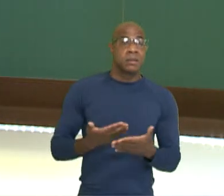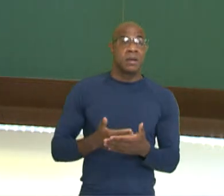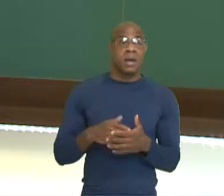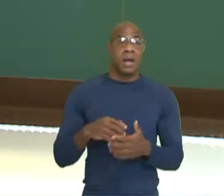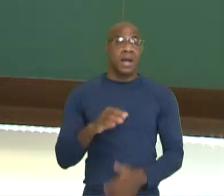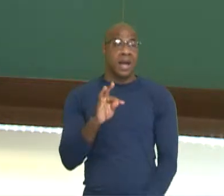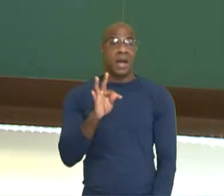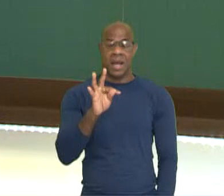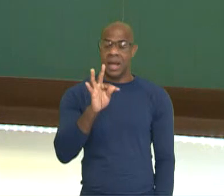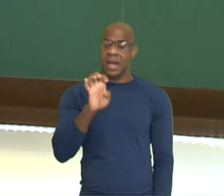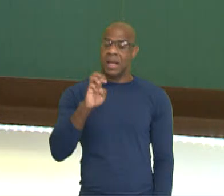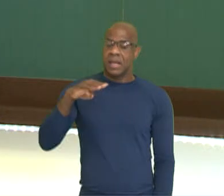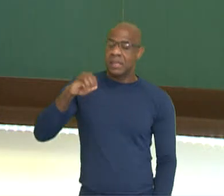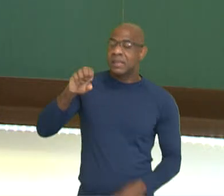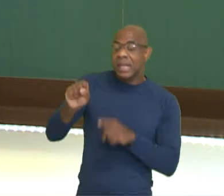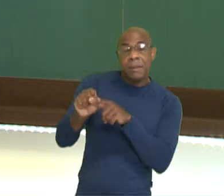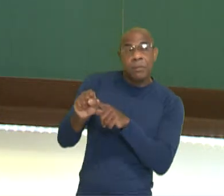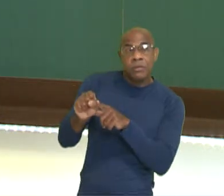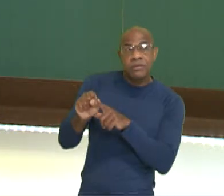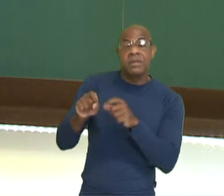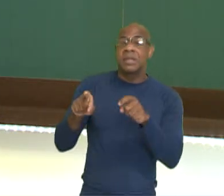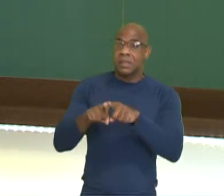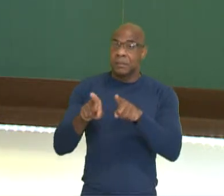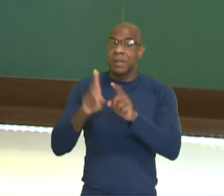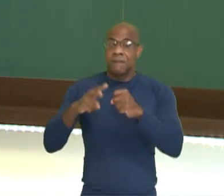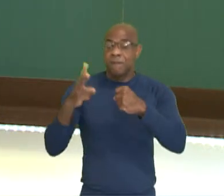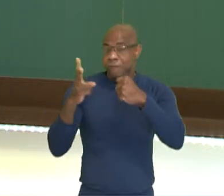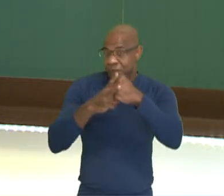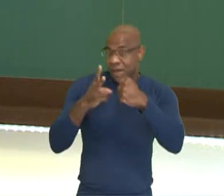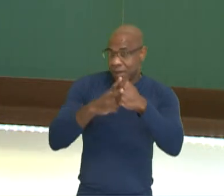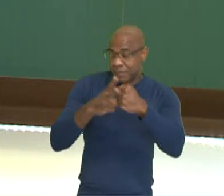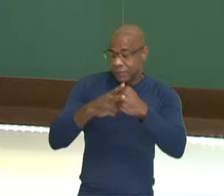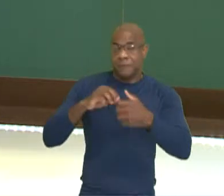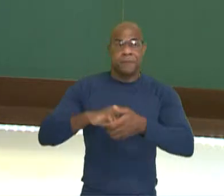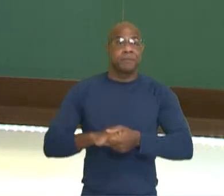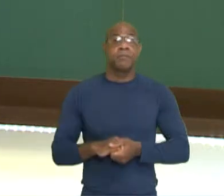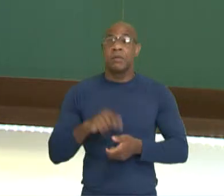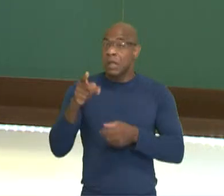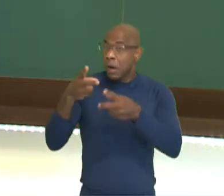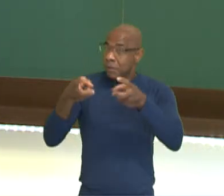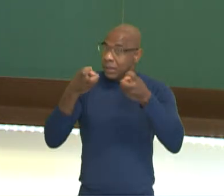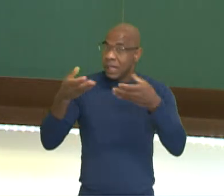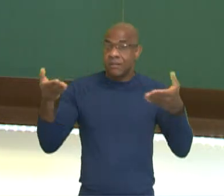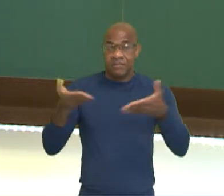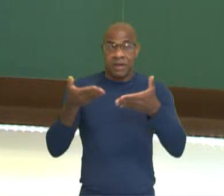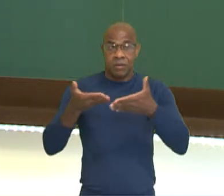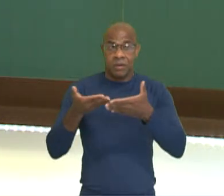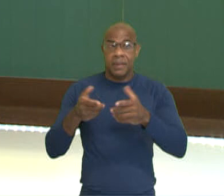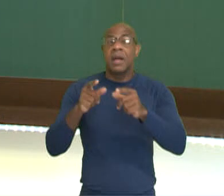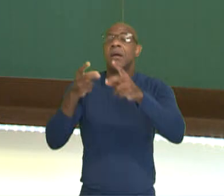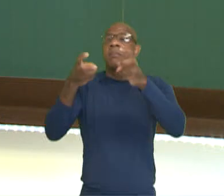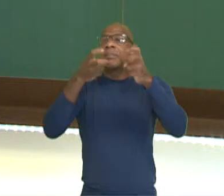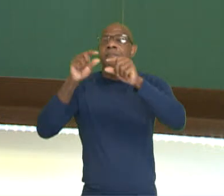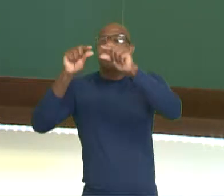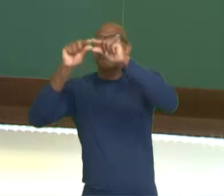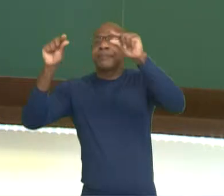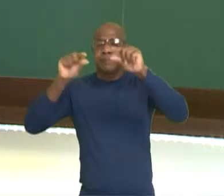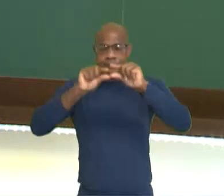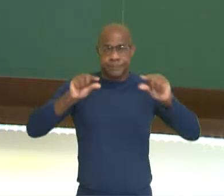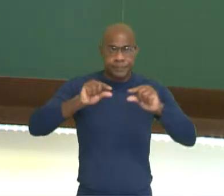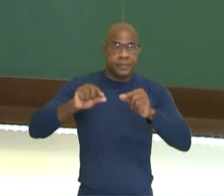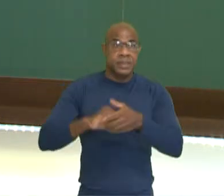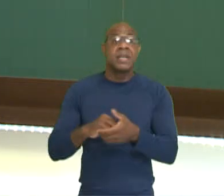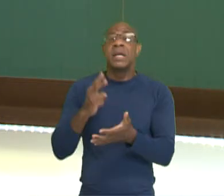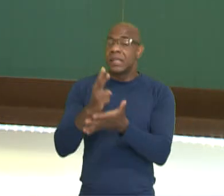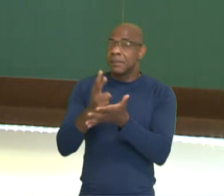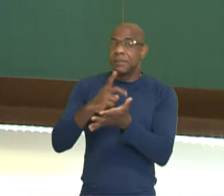fala, ele ou ela ou você, plural, você, vocês, né? Ou eles e elas. Então, sempre